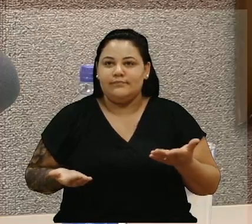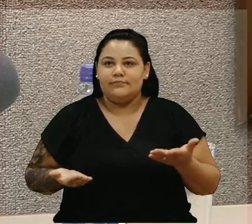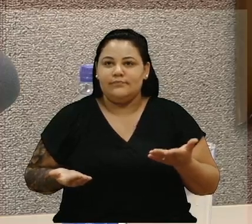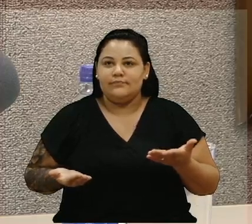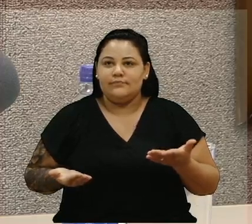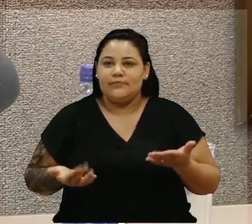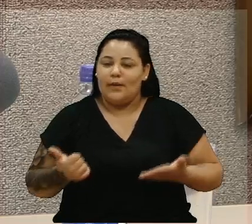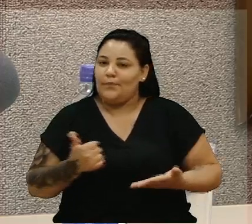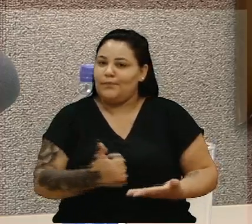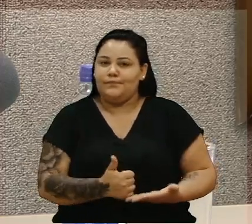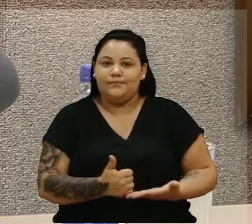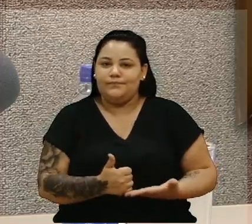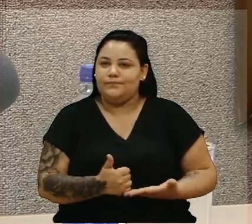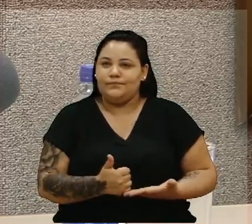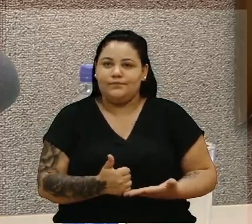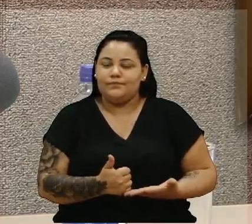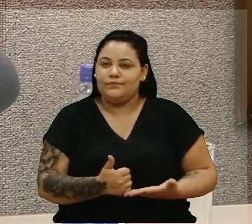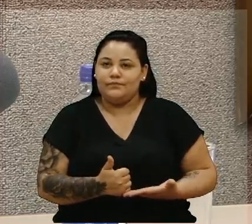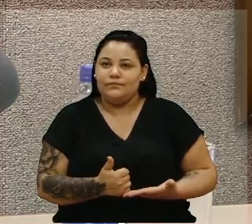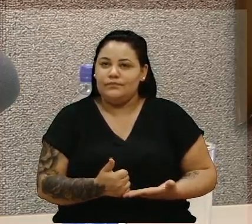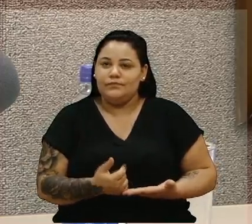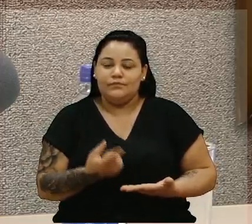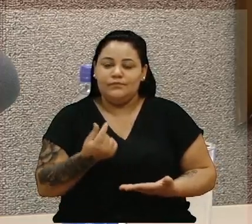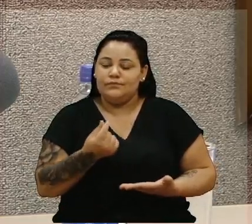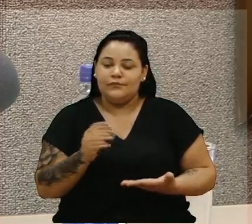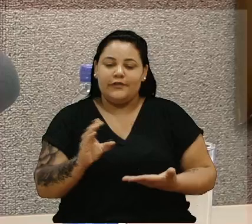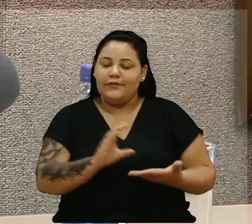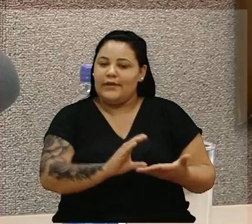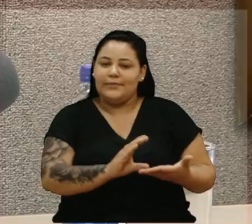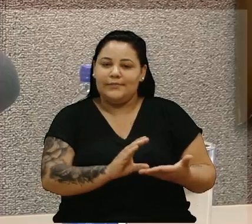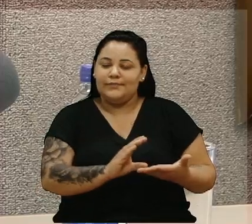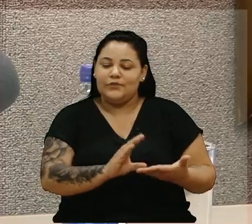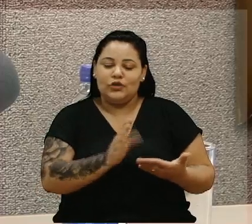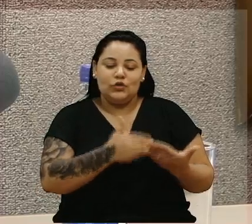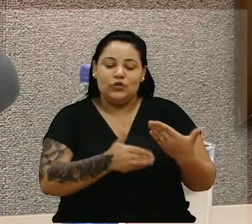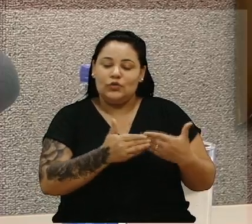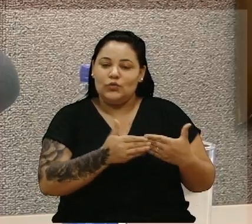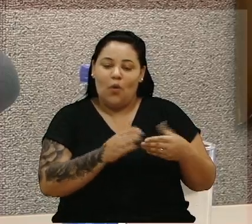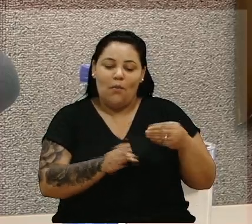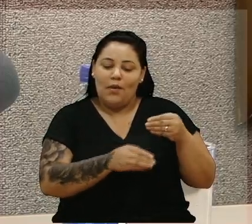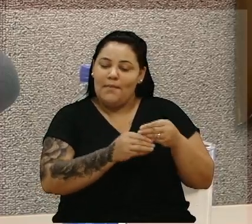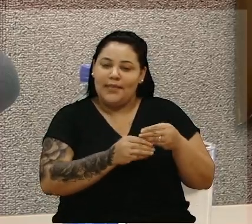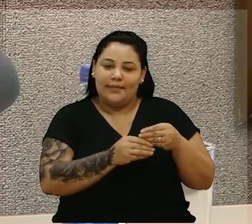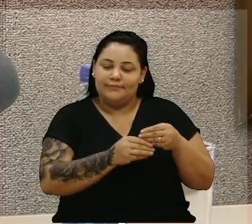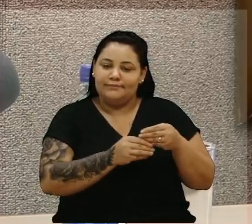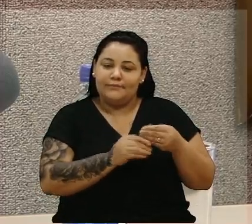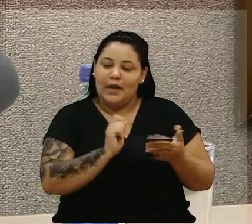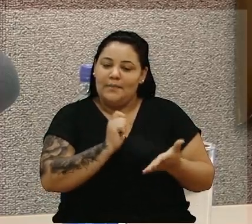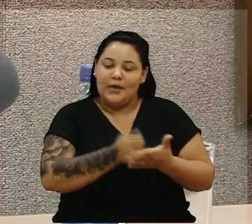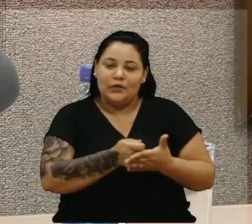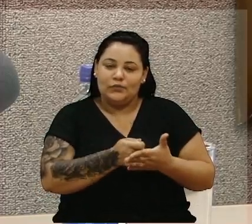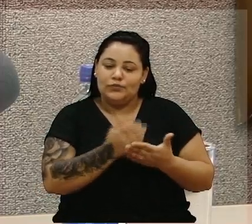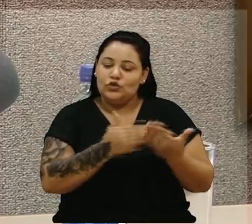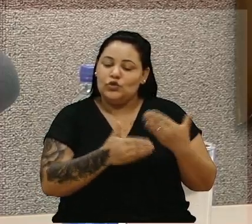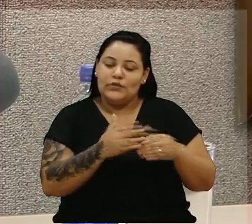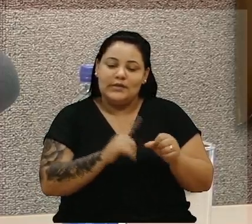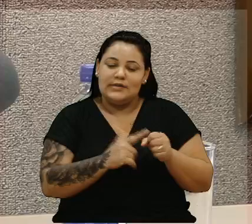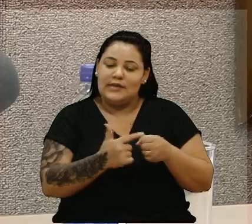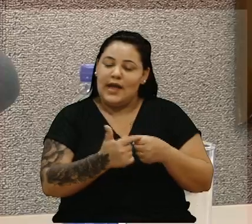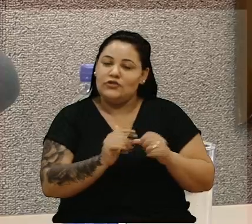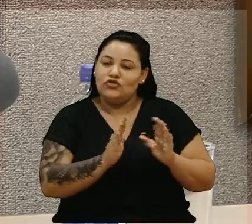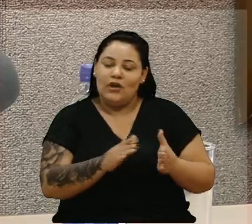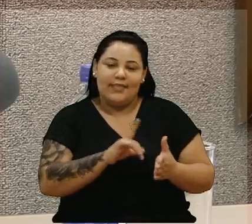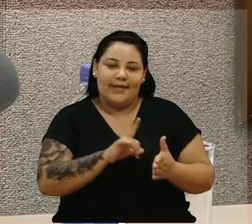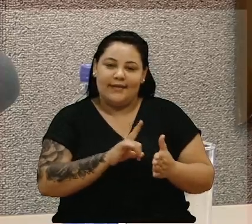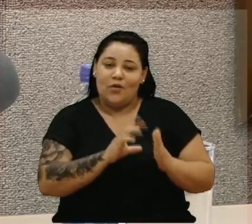Subsídio, adotado por todas as cidades praticamente do país, das grandes cidades, né? Então, os modelos